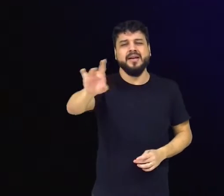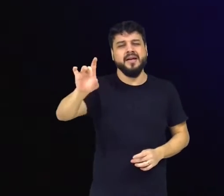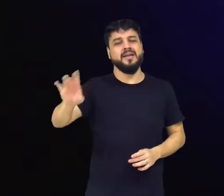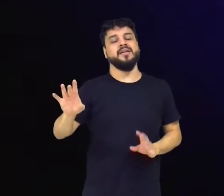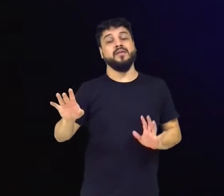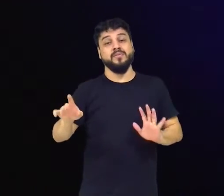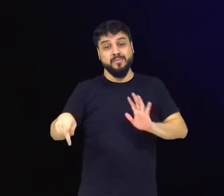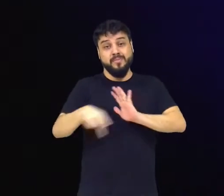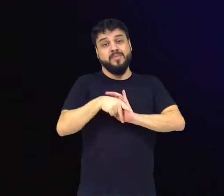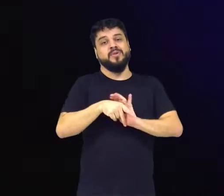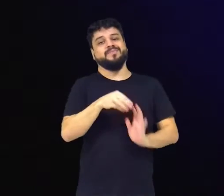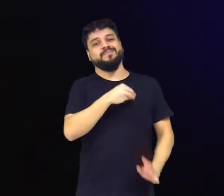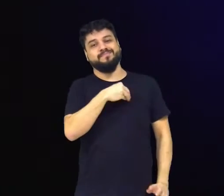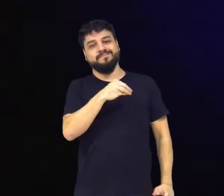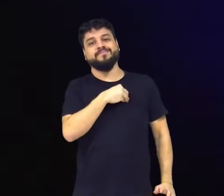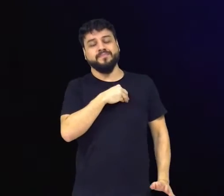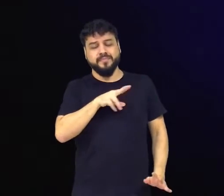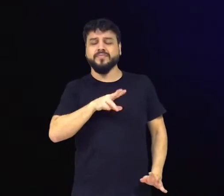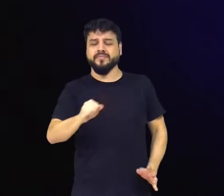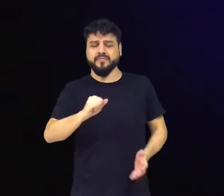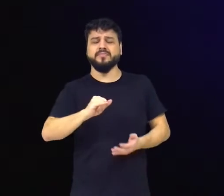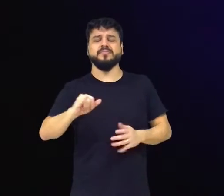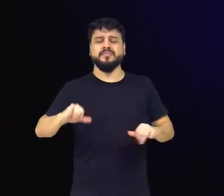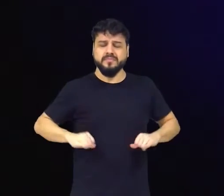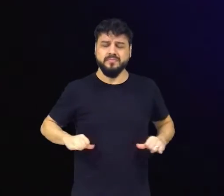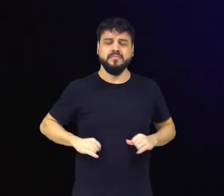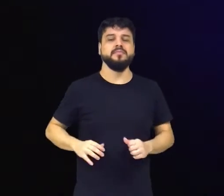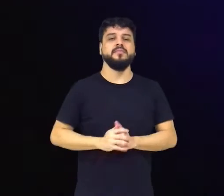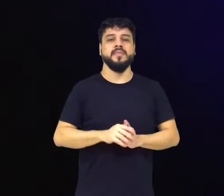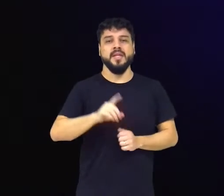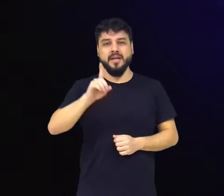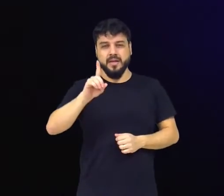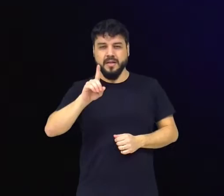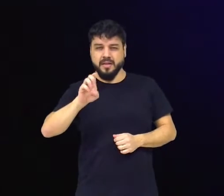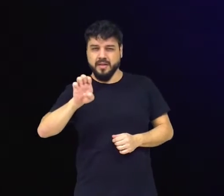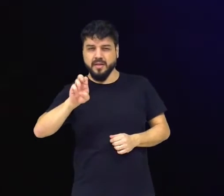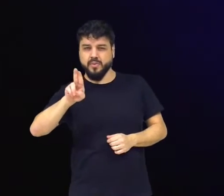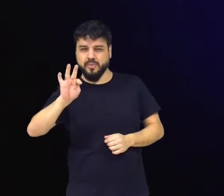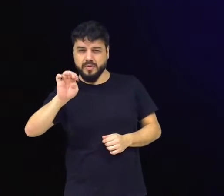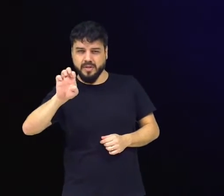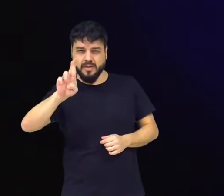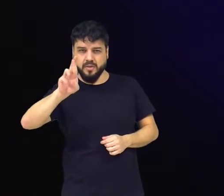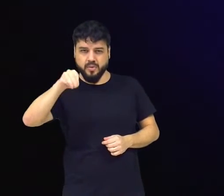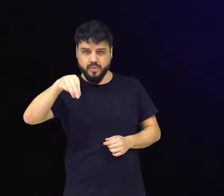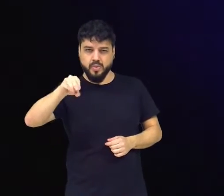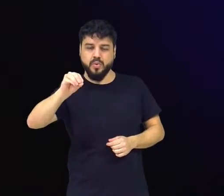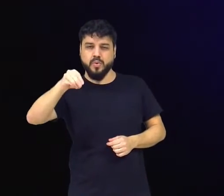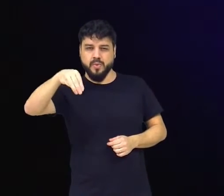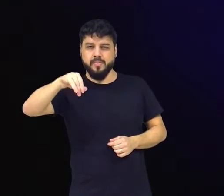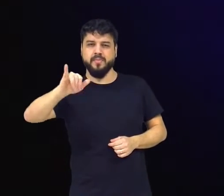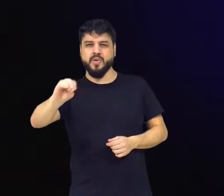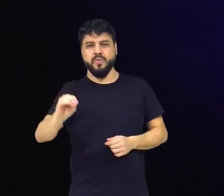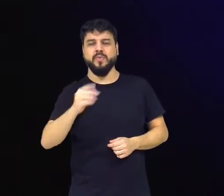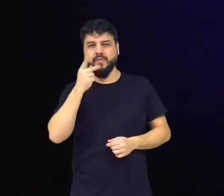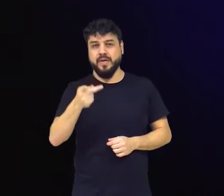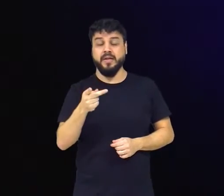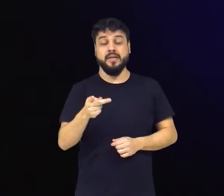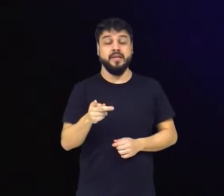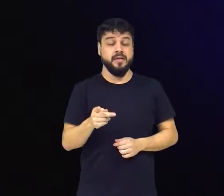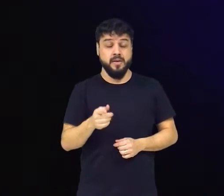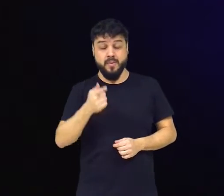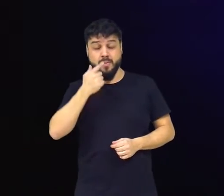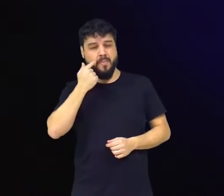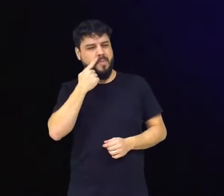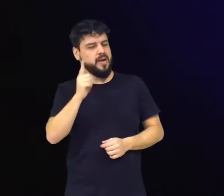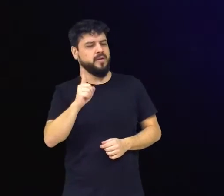pelo próprio pecado. Lá em Deuteronômio 24:16, o texto diz assim, os pais não morrerão pelos filhos,